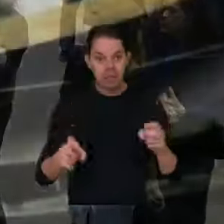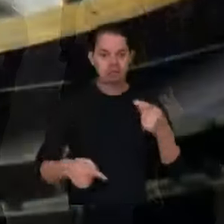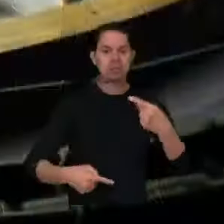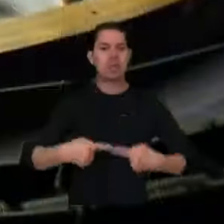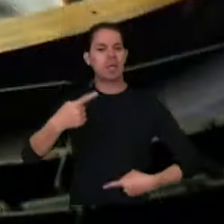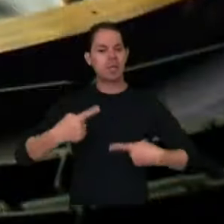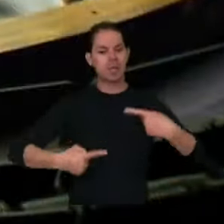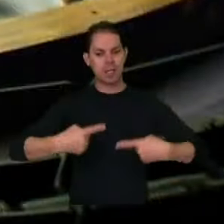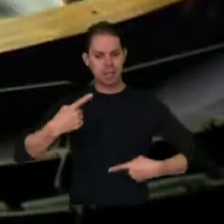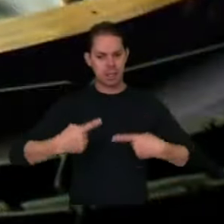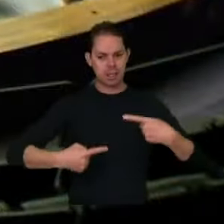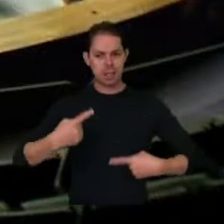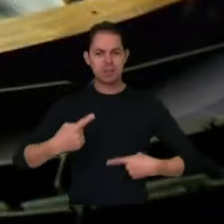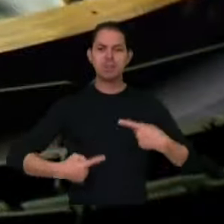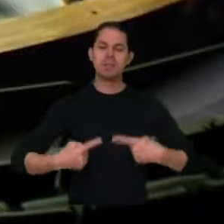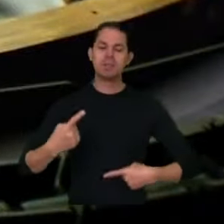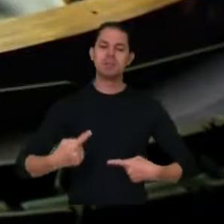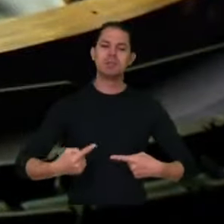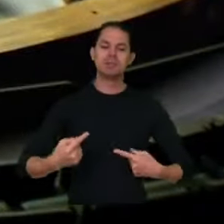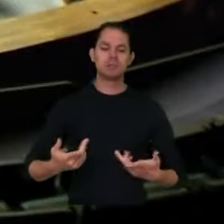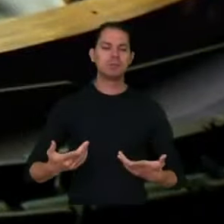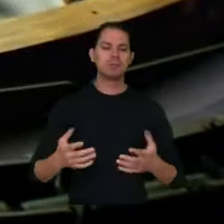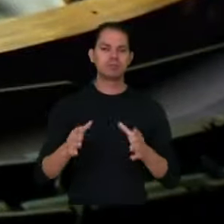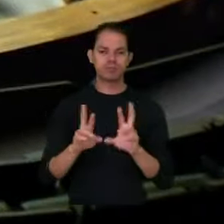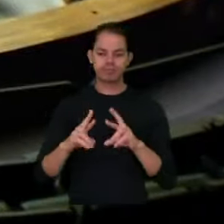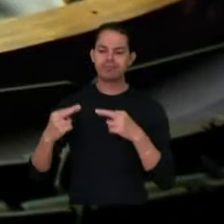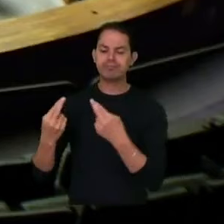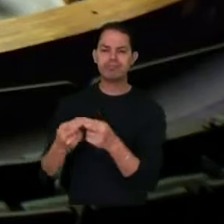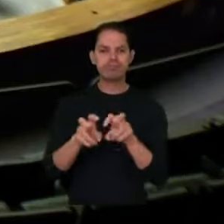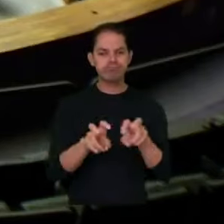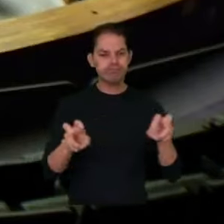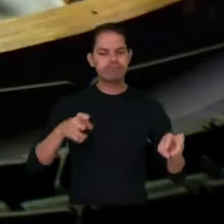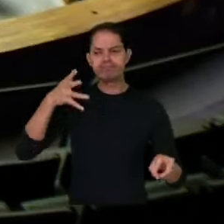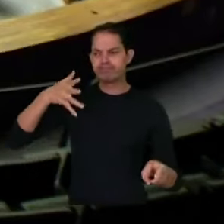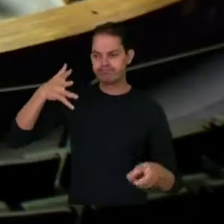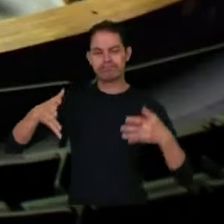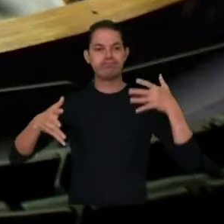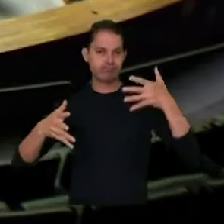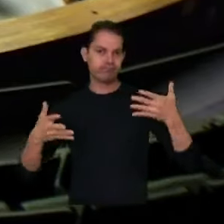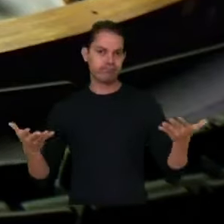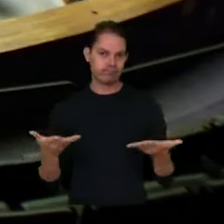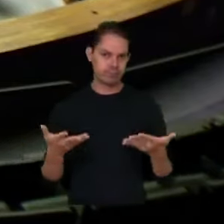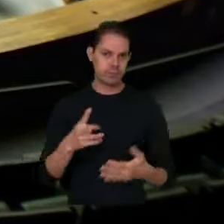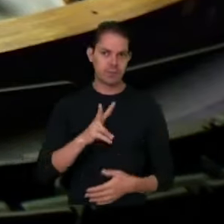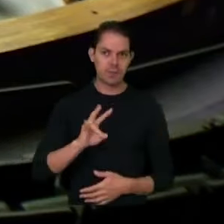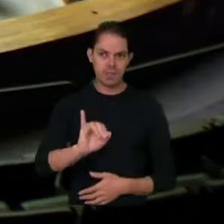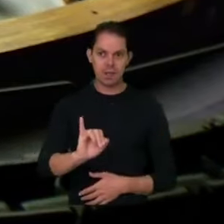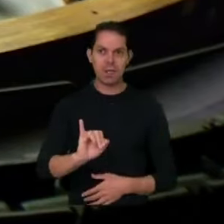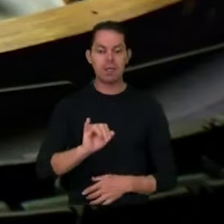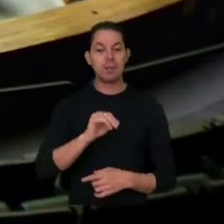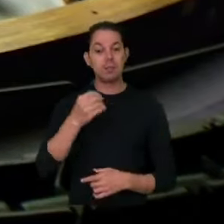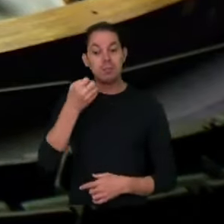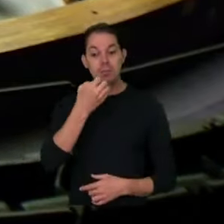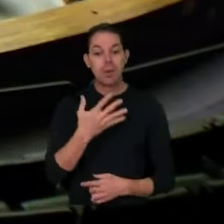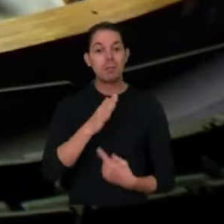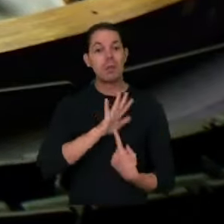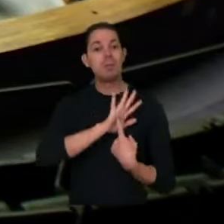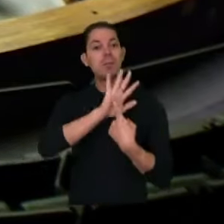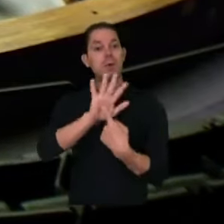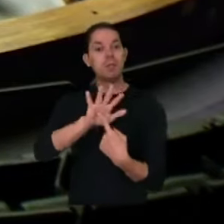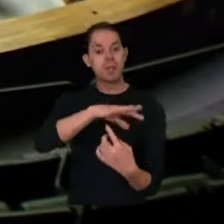sendo tratada nos painéis nas discussões em nossos muito oportuno para que nós mostremos ao mundo que